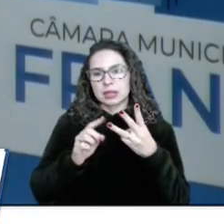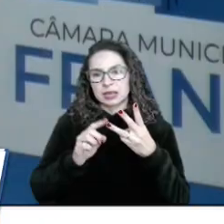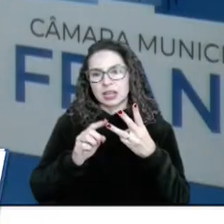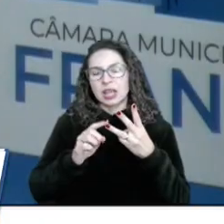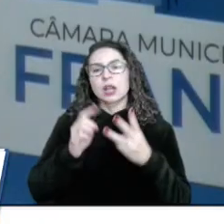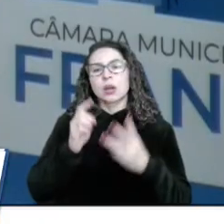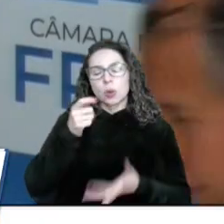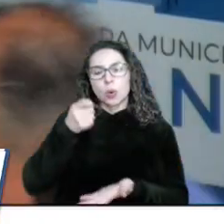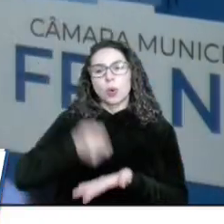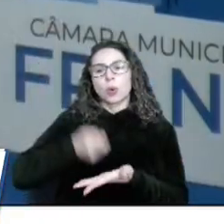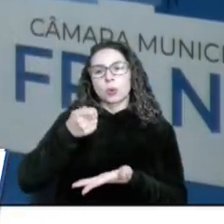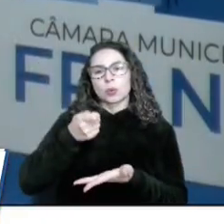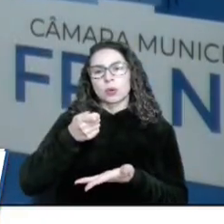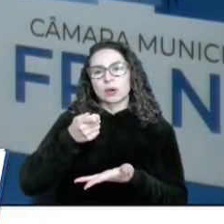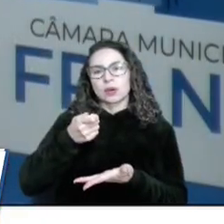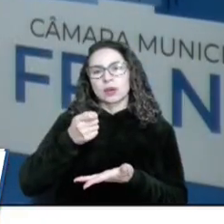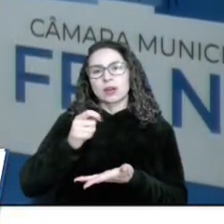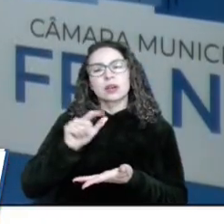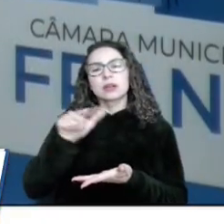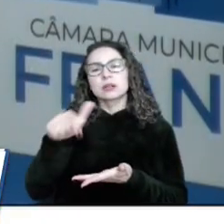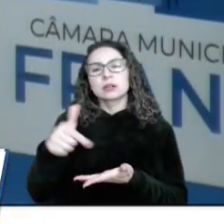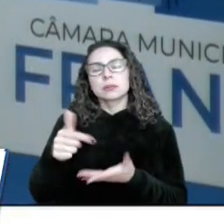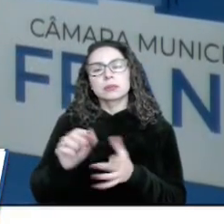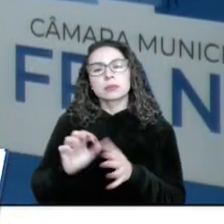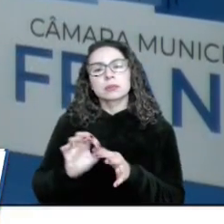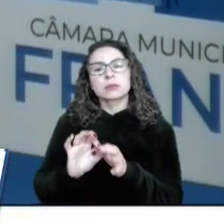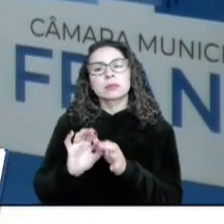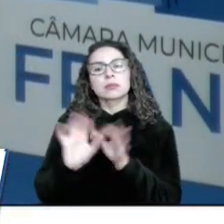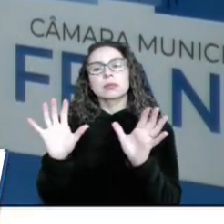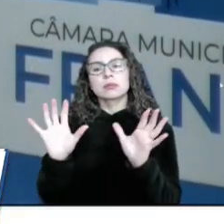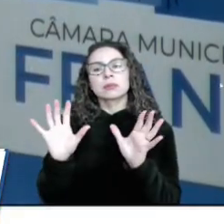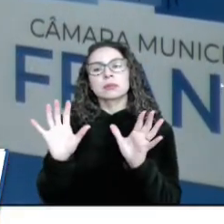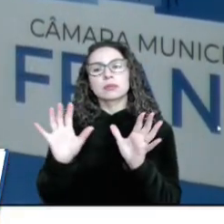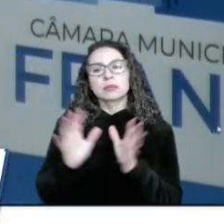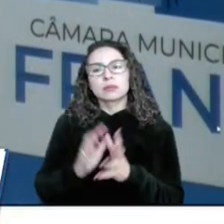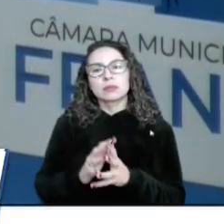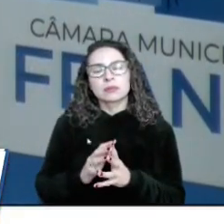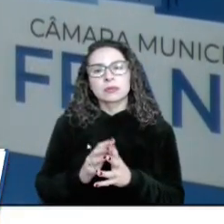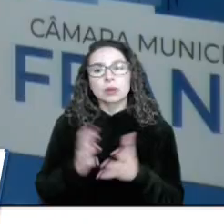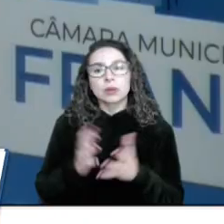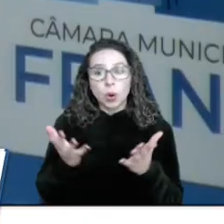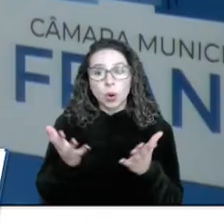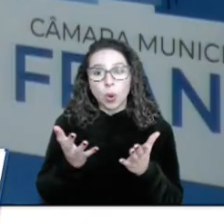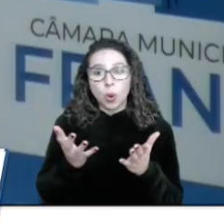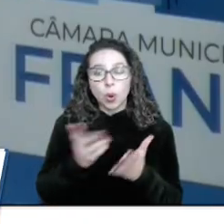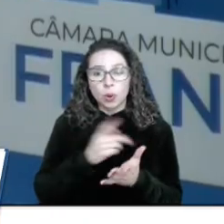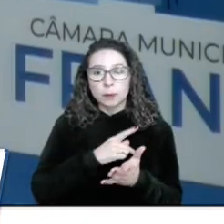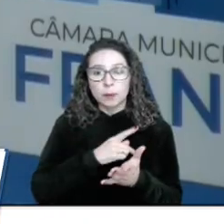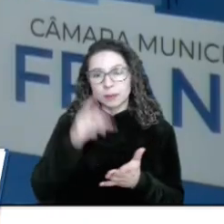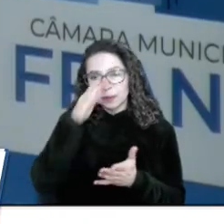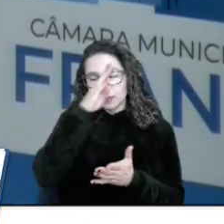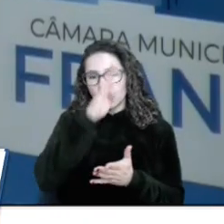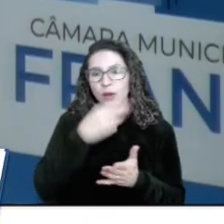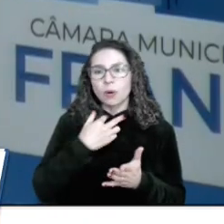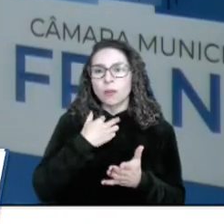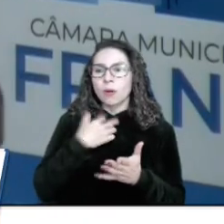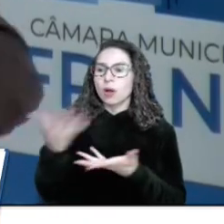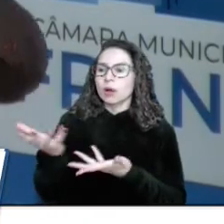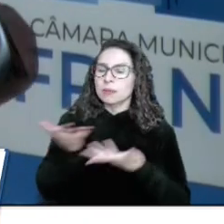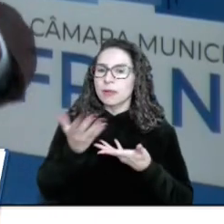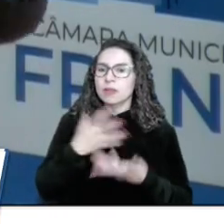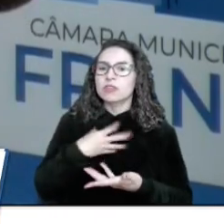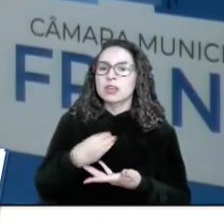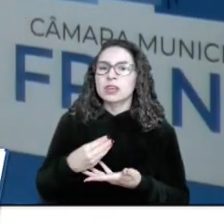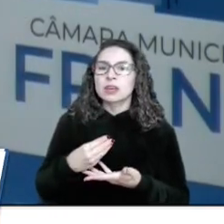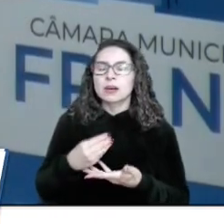e simplesmente depois foi liberado para disputar a eleição. Que hoje o presidente Bolsonaro não podia receber os filhos dele, mas até